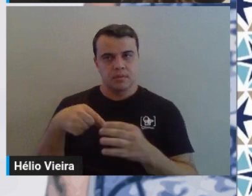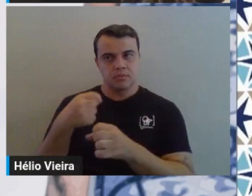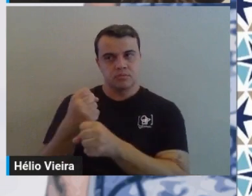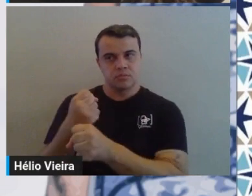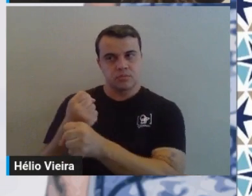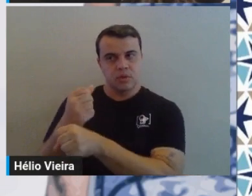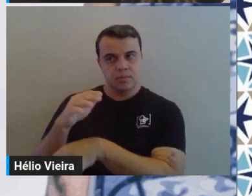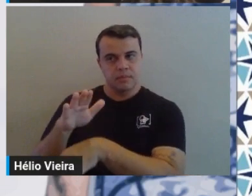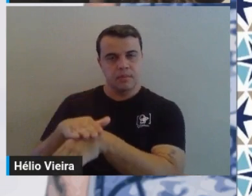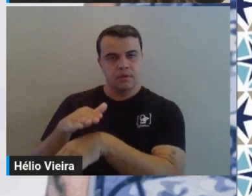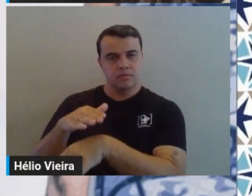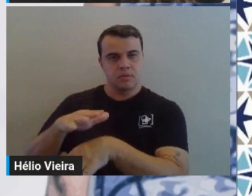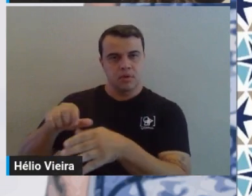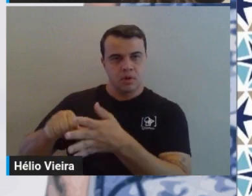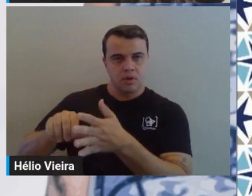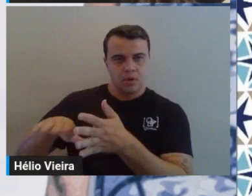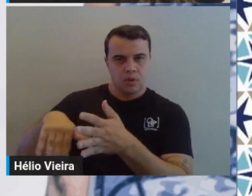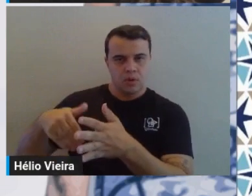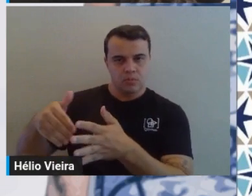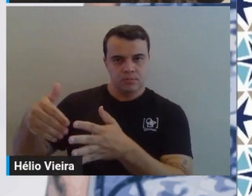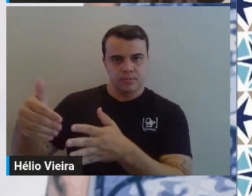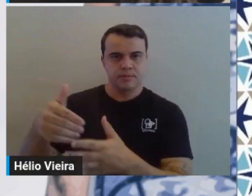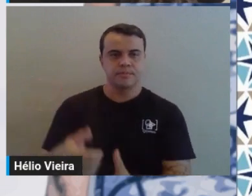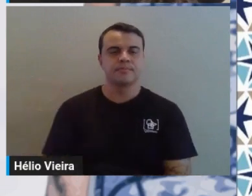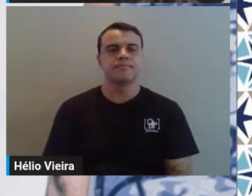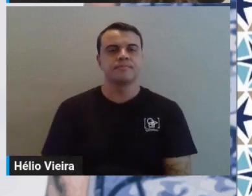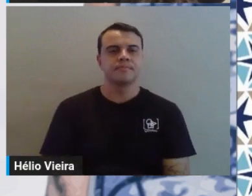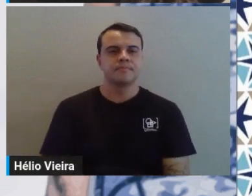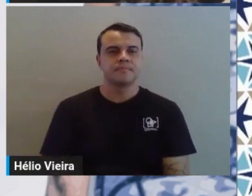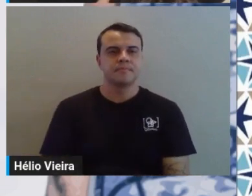pouco mais o clube mais para frente.